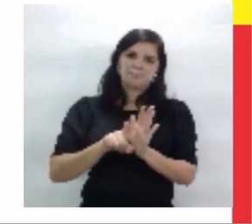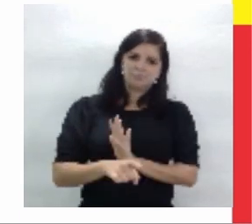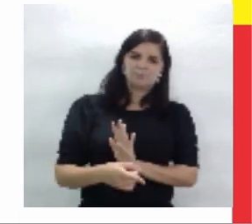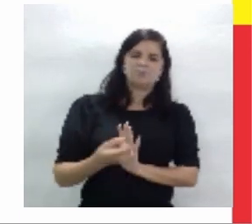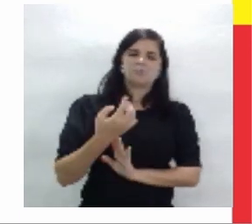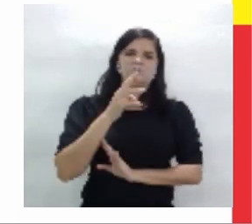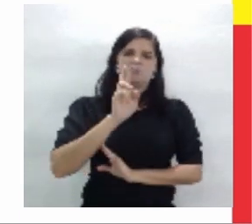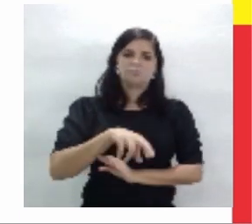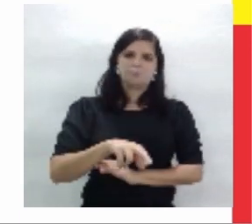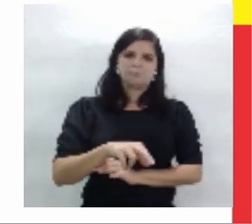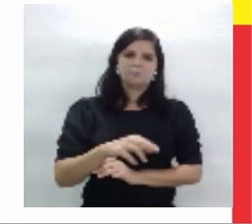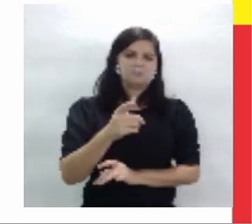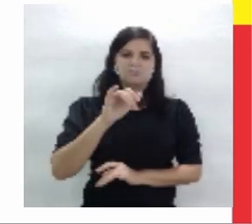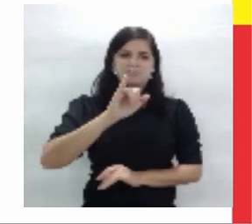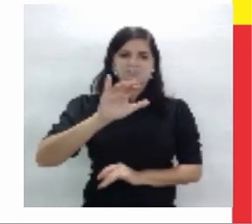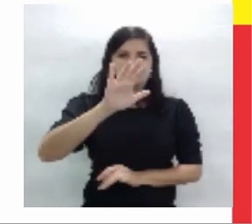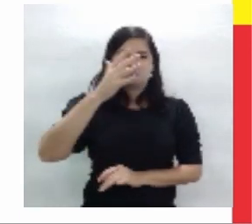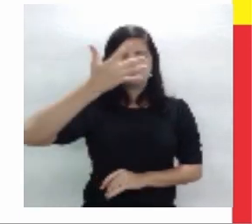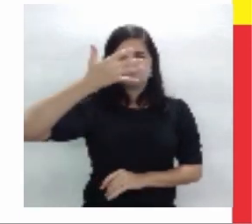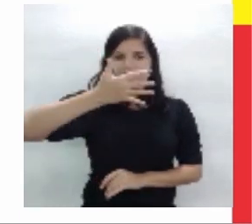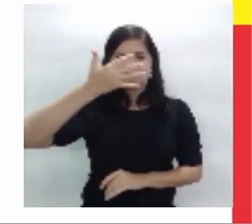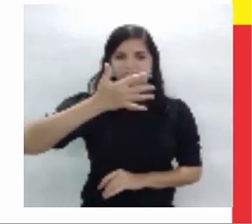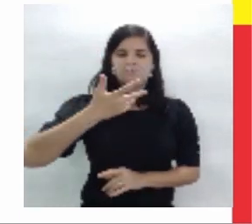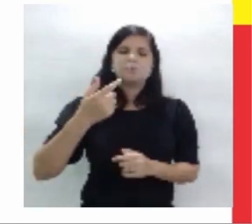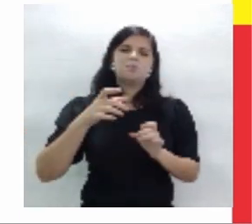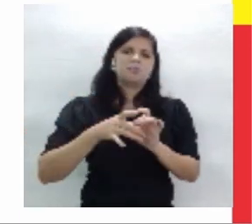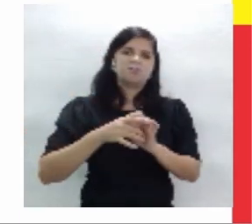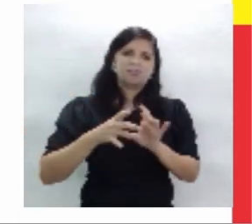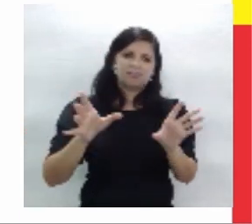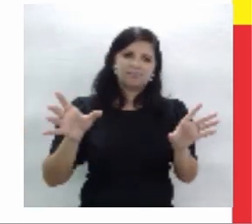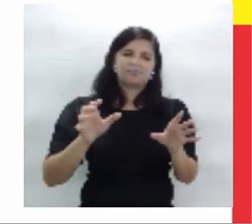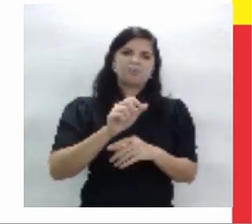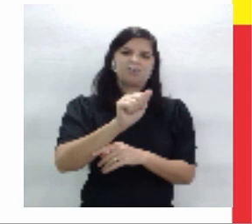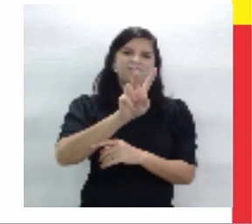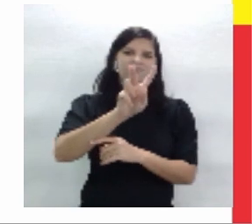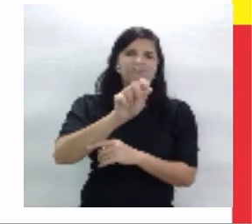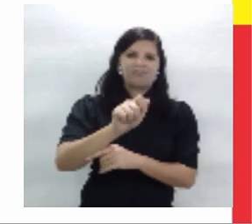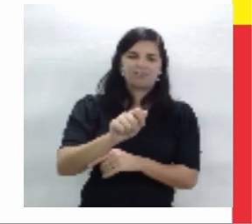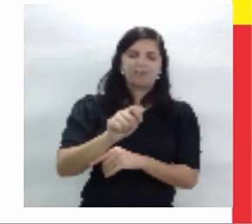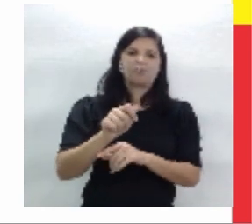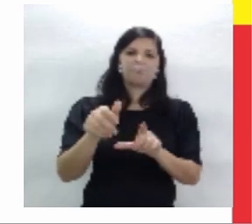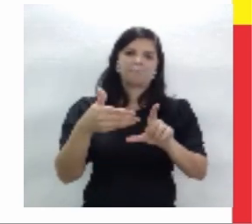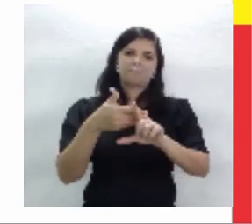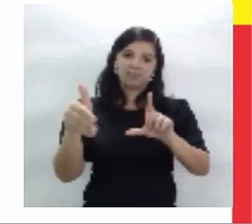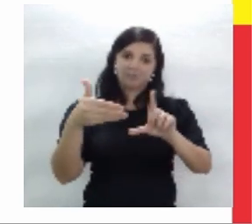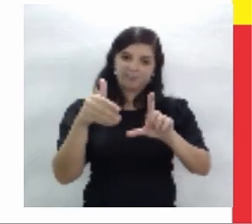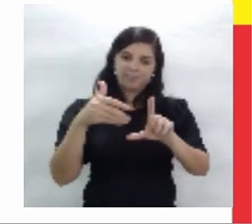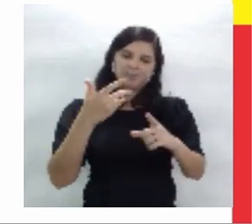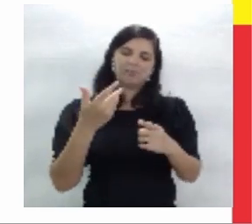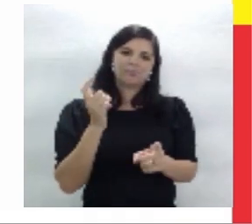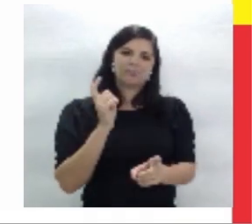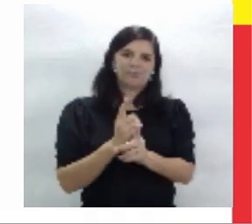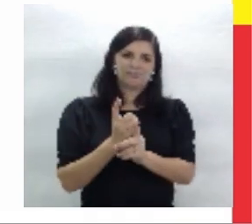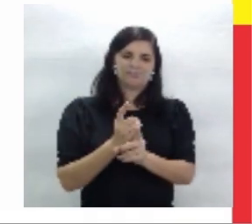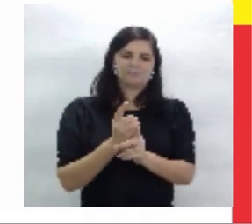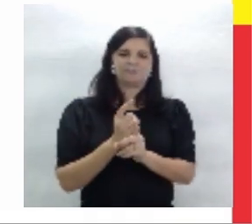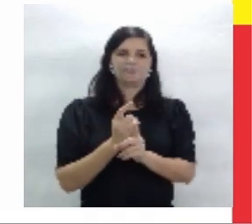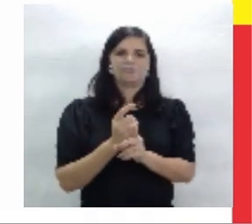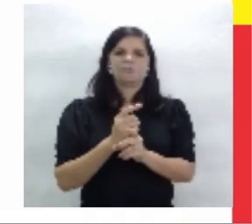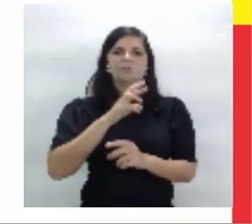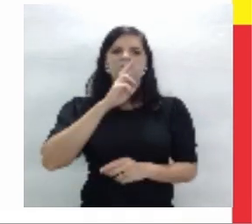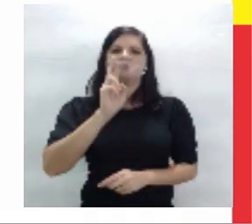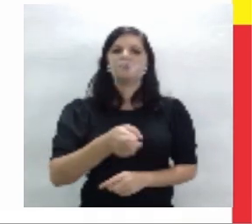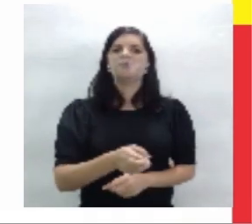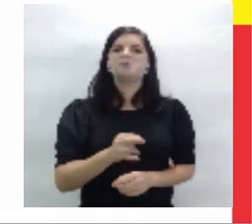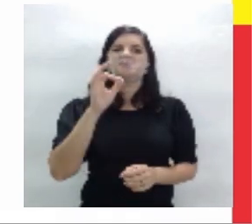Você pode acessar a plataforma AVA e ter também essa questão lá em forma de atividade, ok? Olha a resposta na